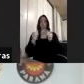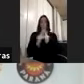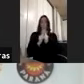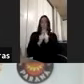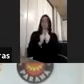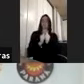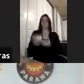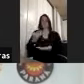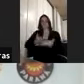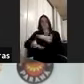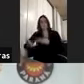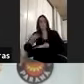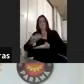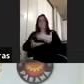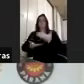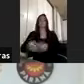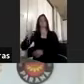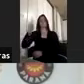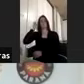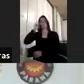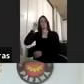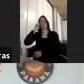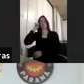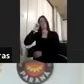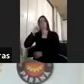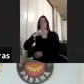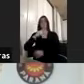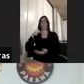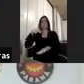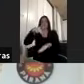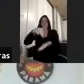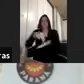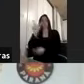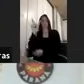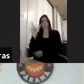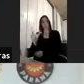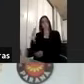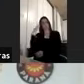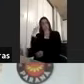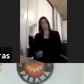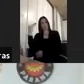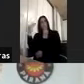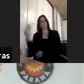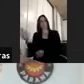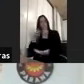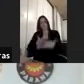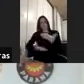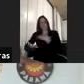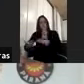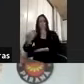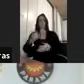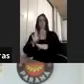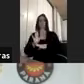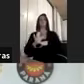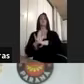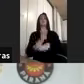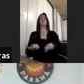dia entra aqui um personagem novo, um ator novo para essa nossa história aqui, que além de ela